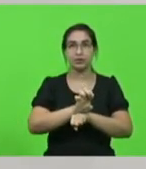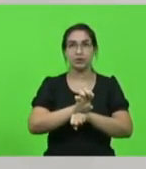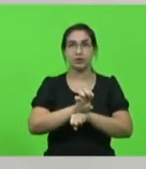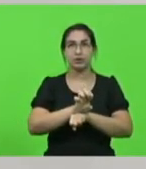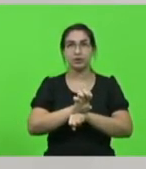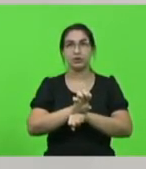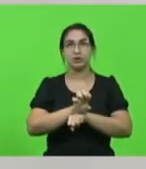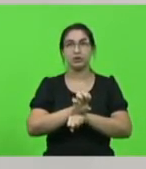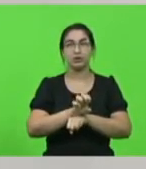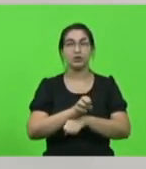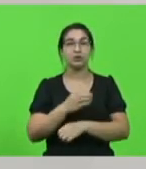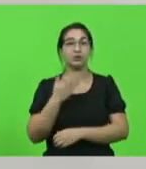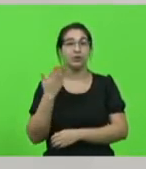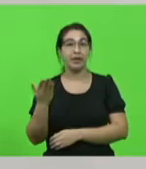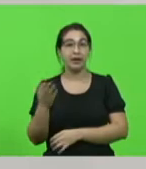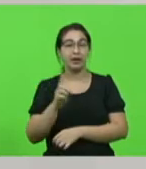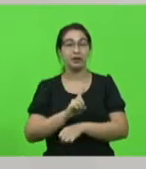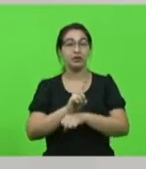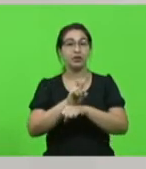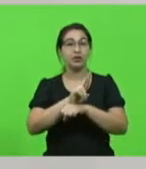uma de suas diretoras,